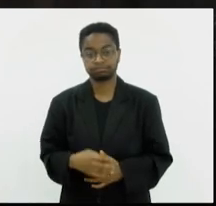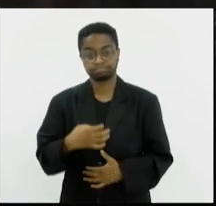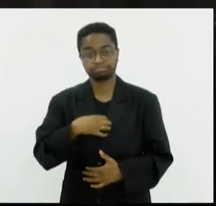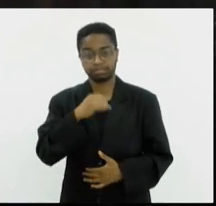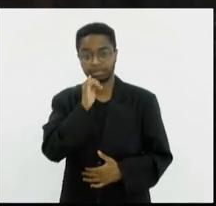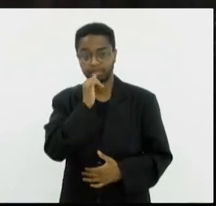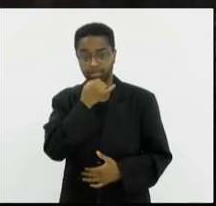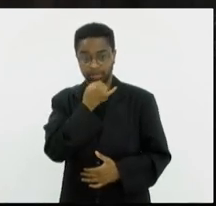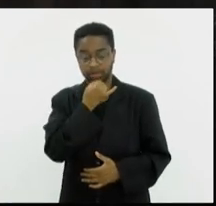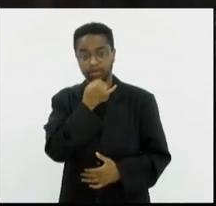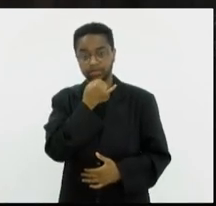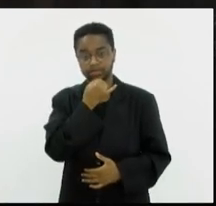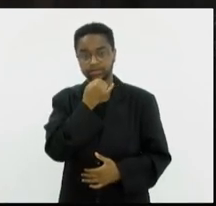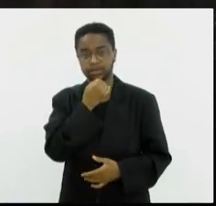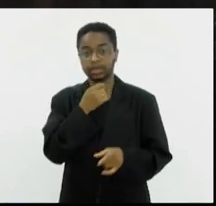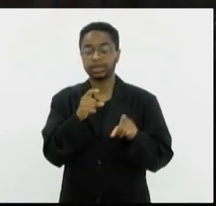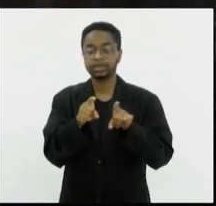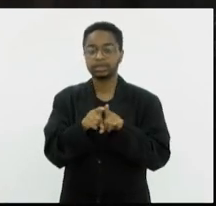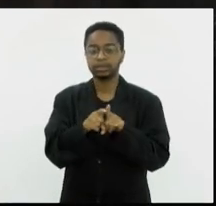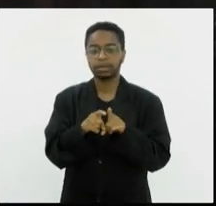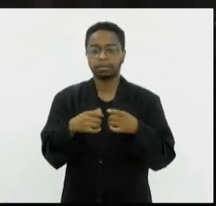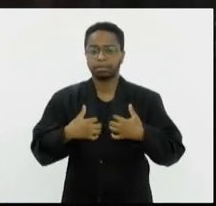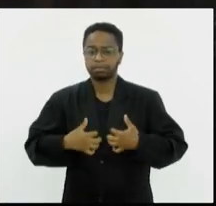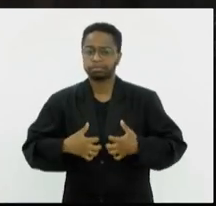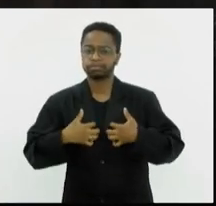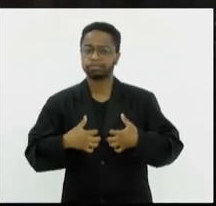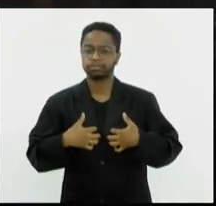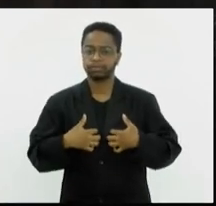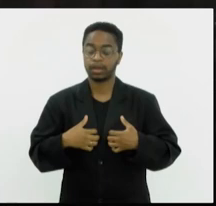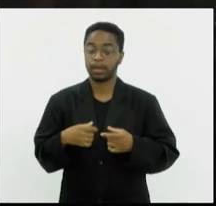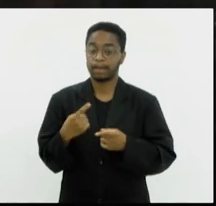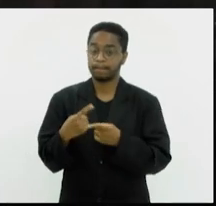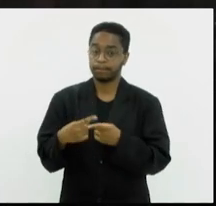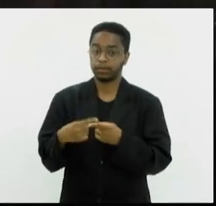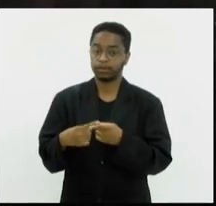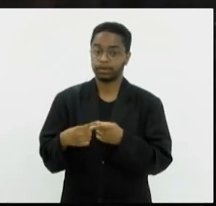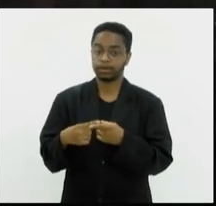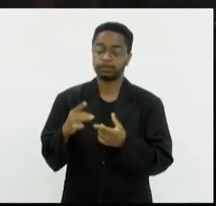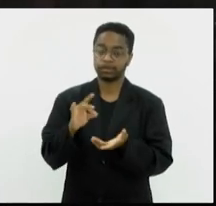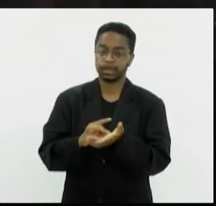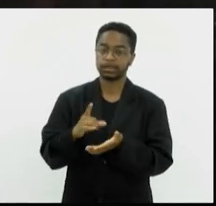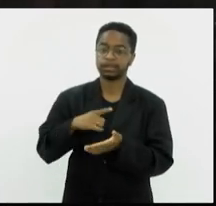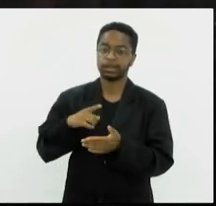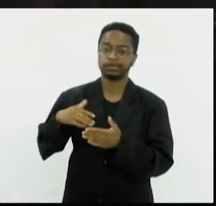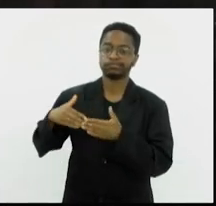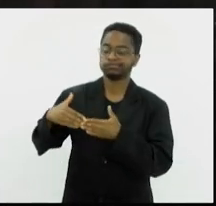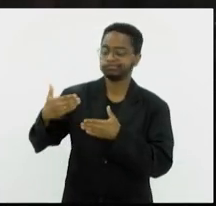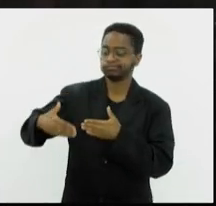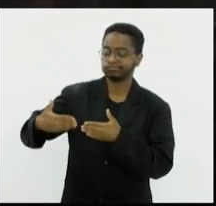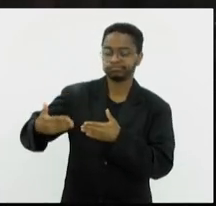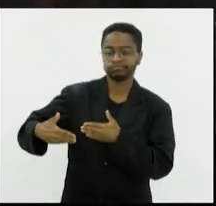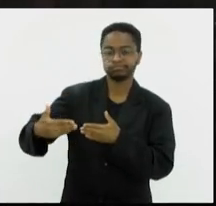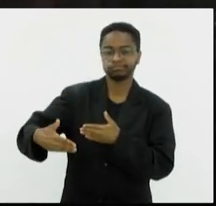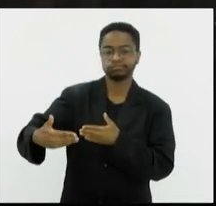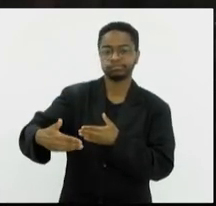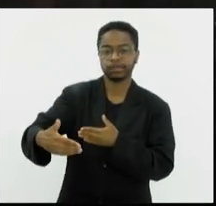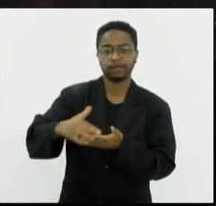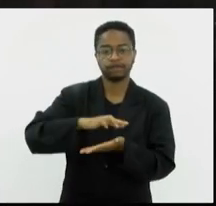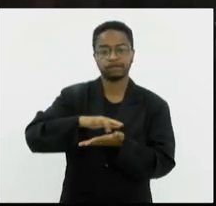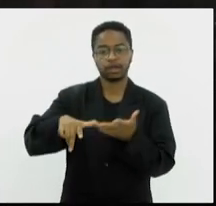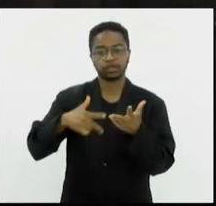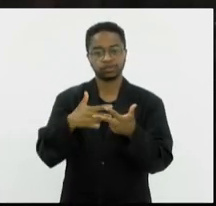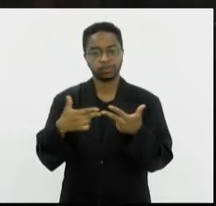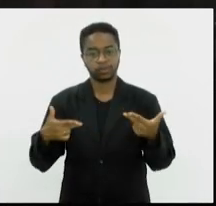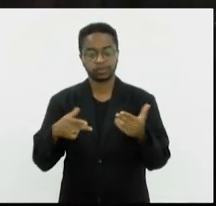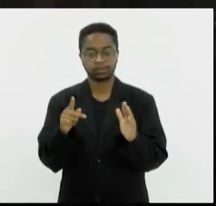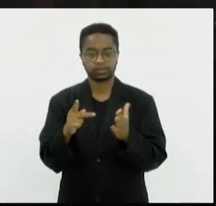tristeza e indignação porque é uma sequência de acontecimentos